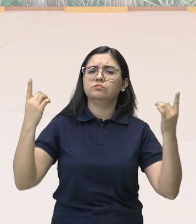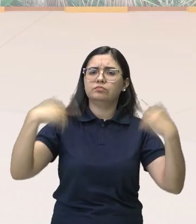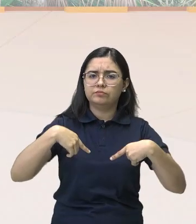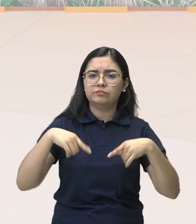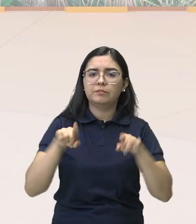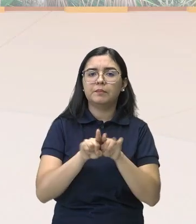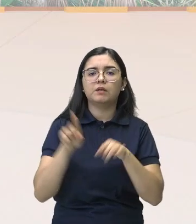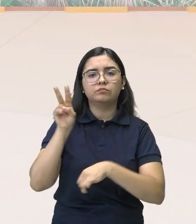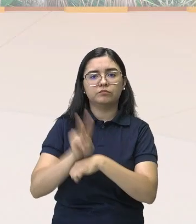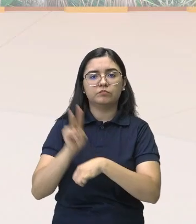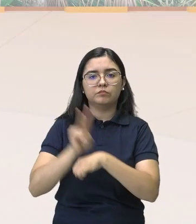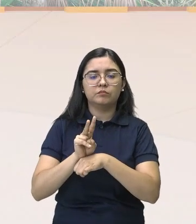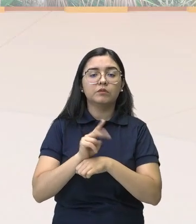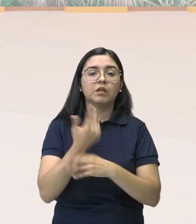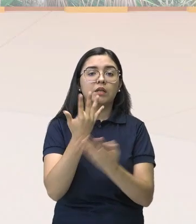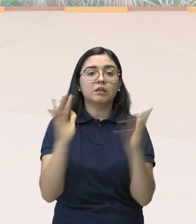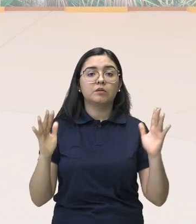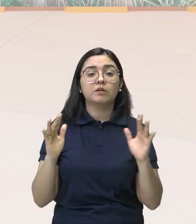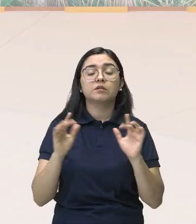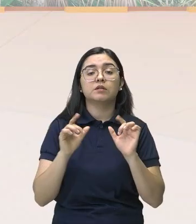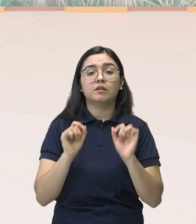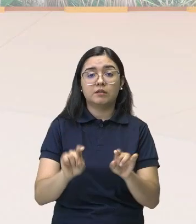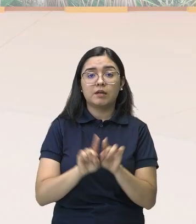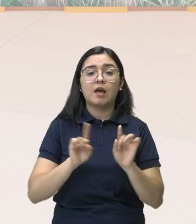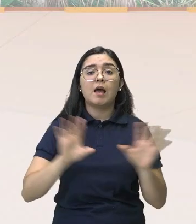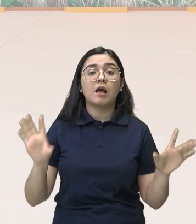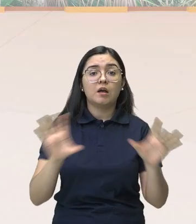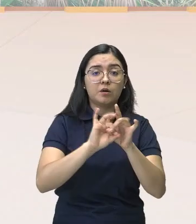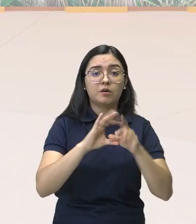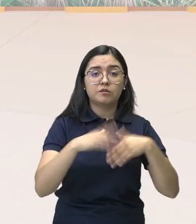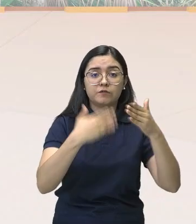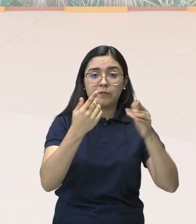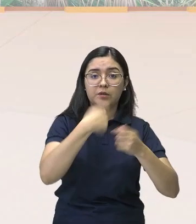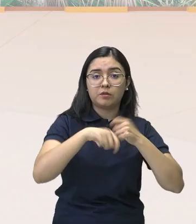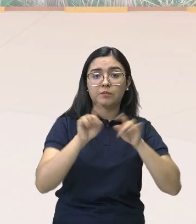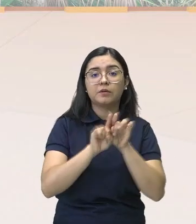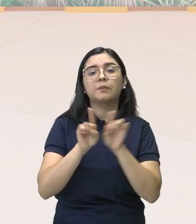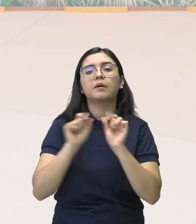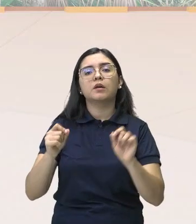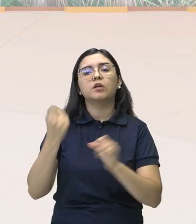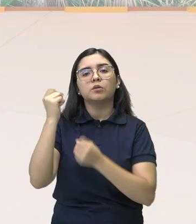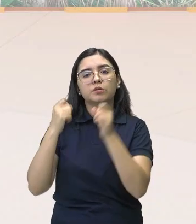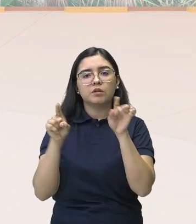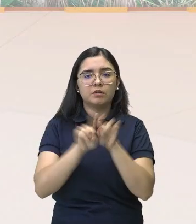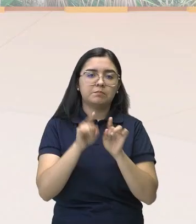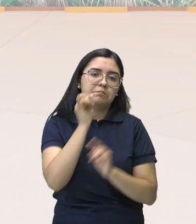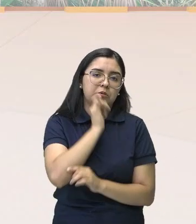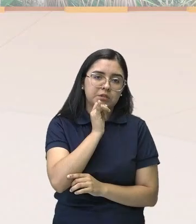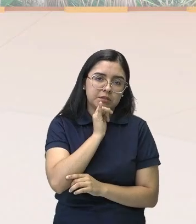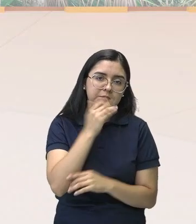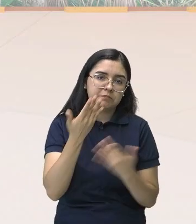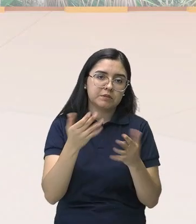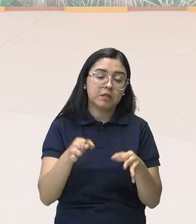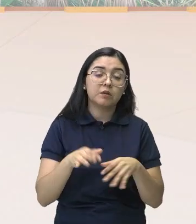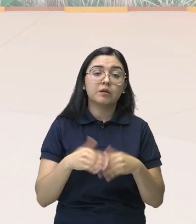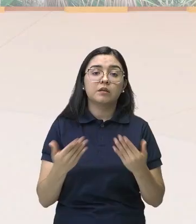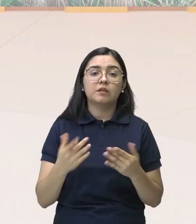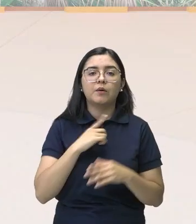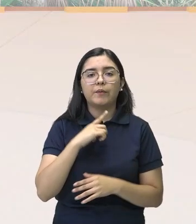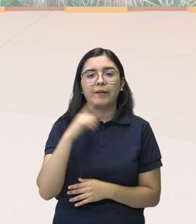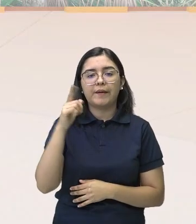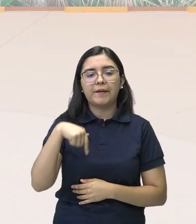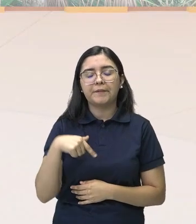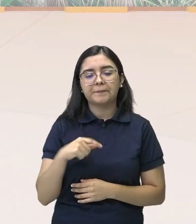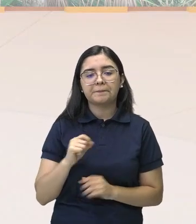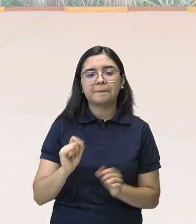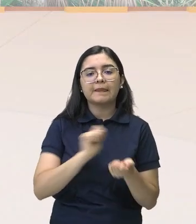para a manutenção da nossa natureza, aliado ao crescimento econômico e industrial, por exemplo. E